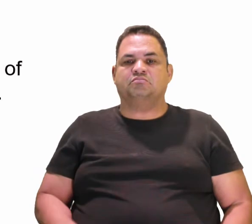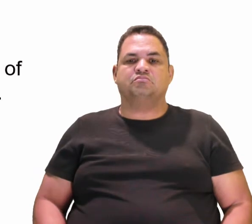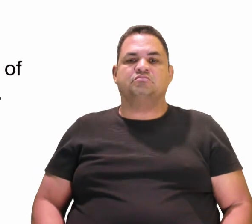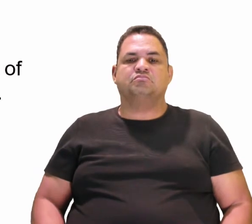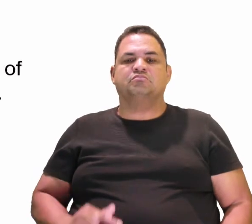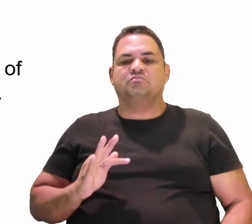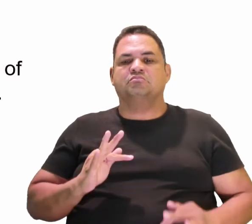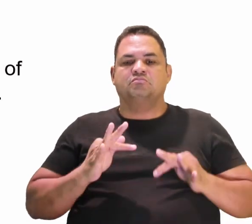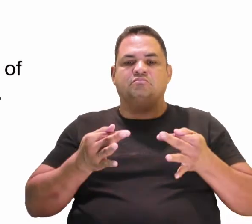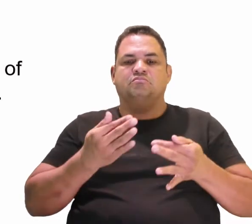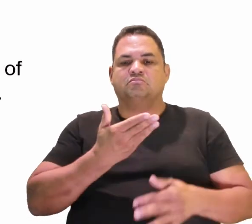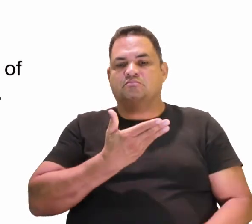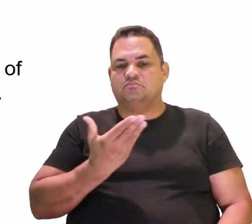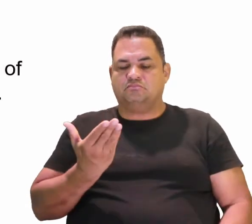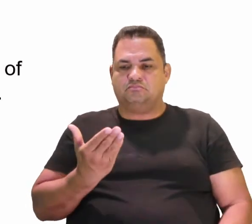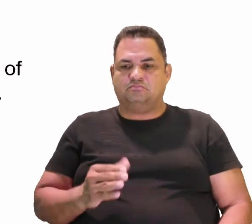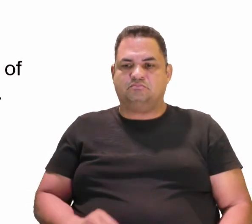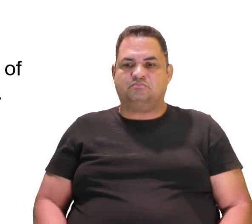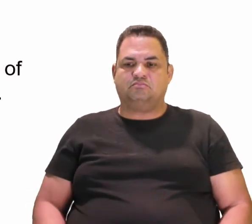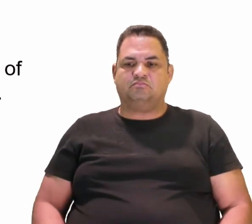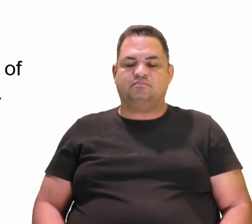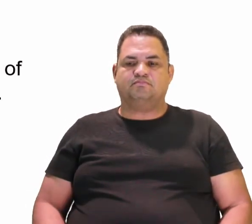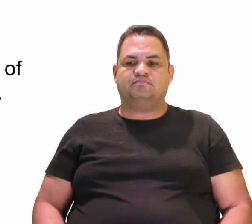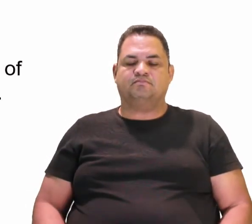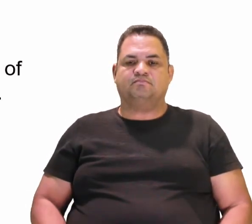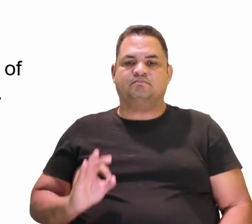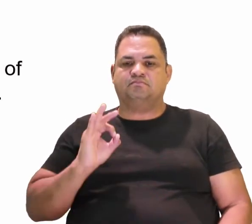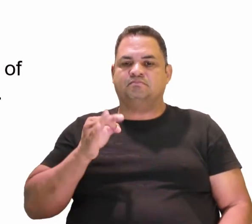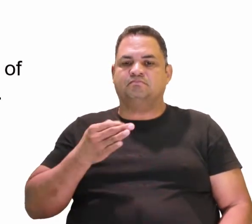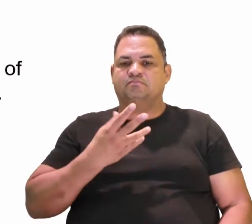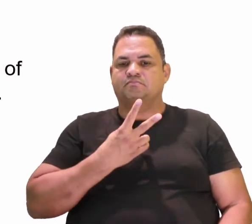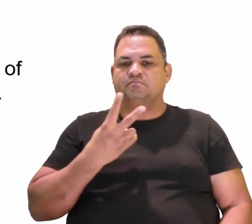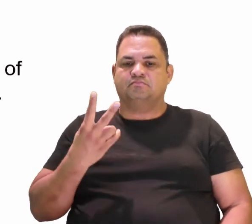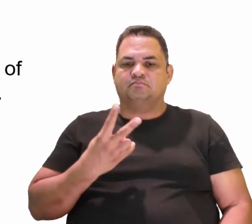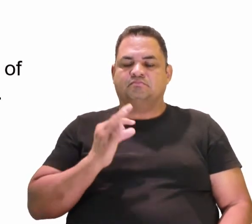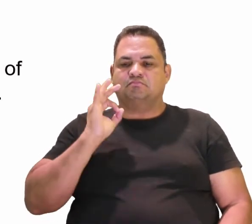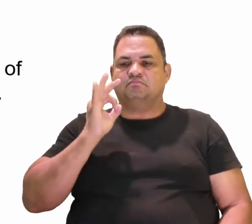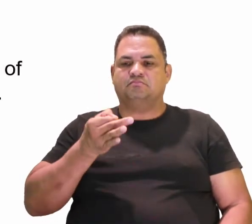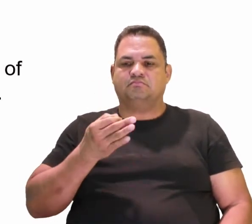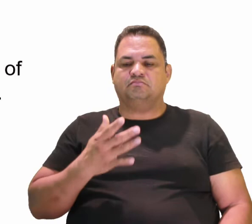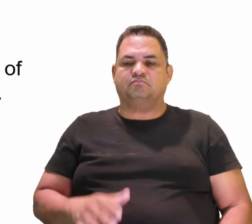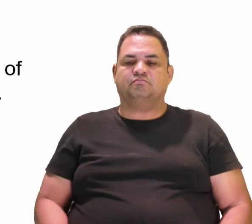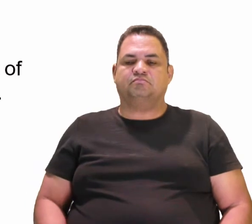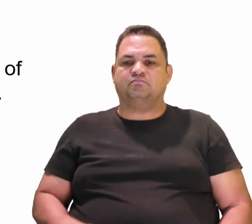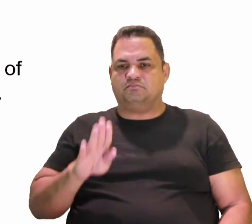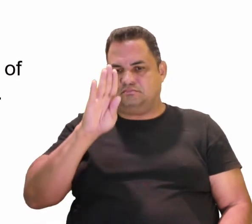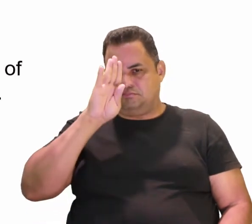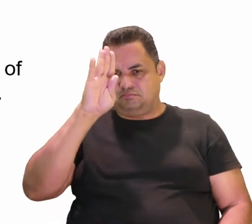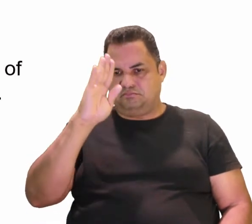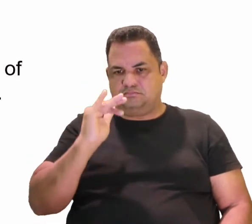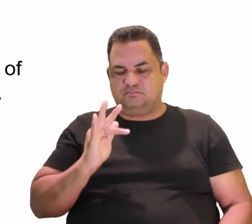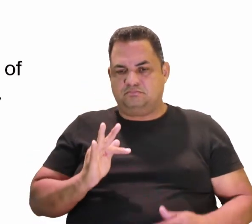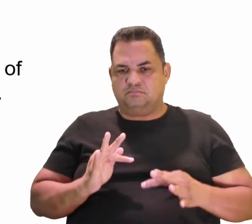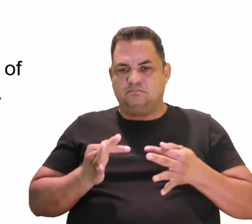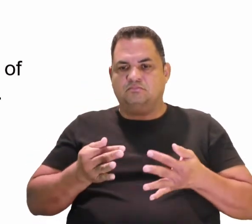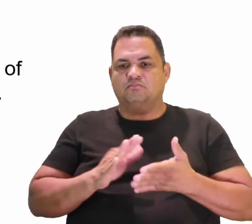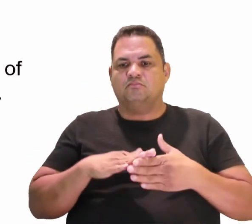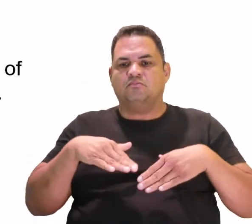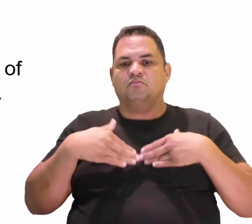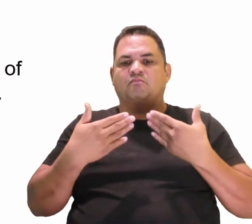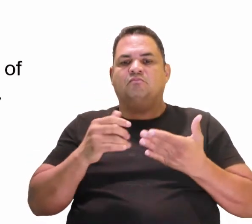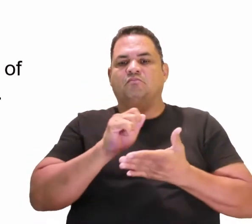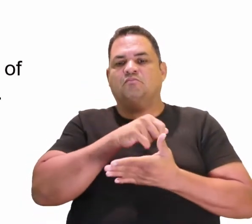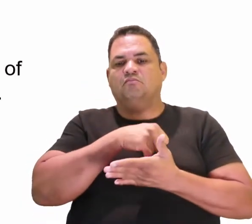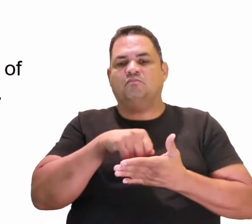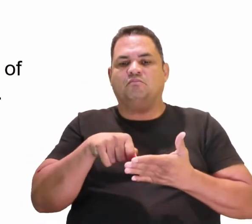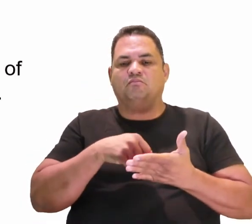na última eu usei o do not. Tá certo? Os dois estão corretos, principalmente essa última, que quando a gente não